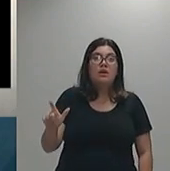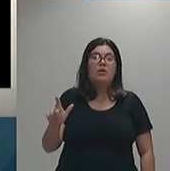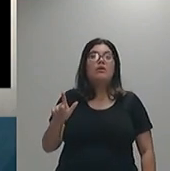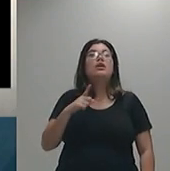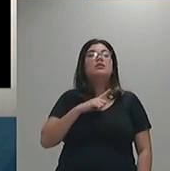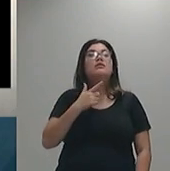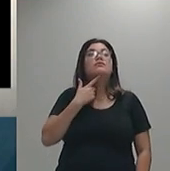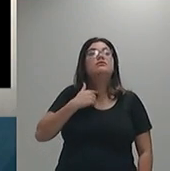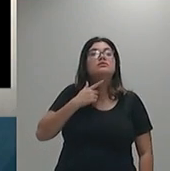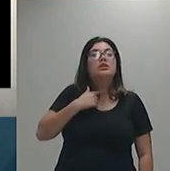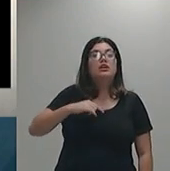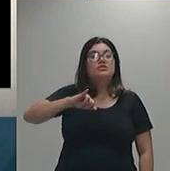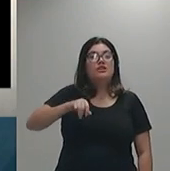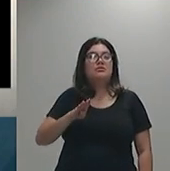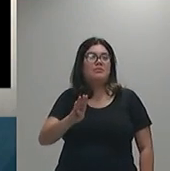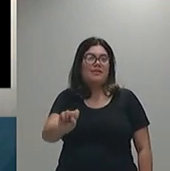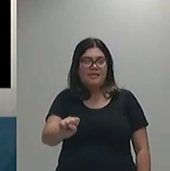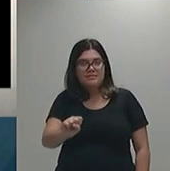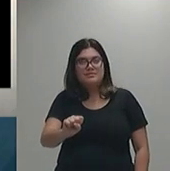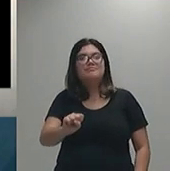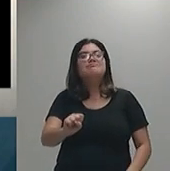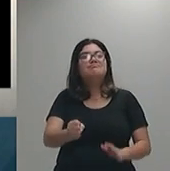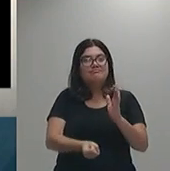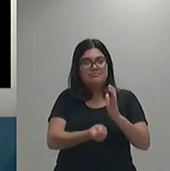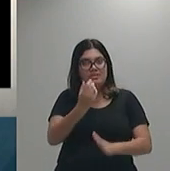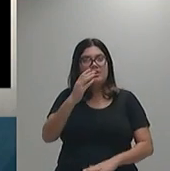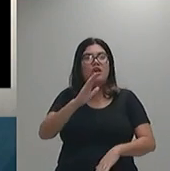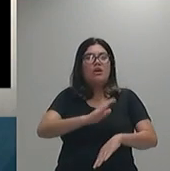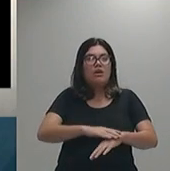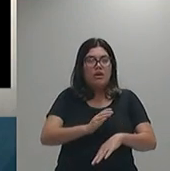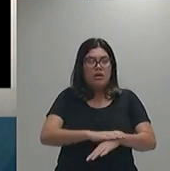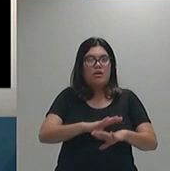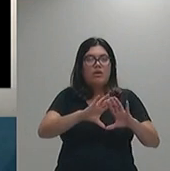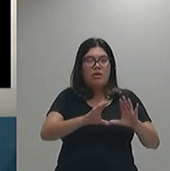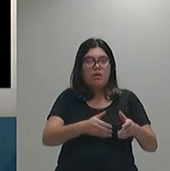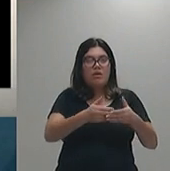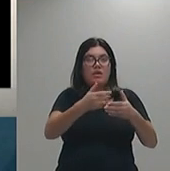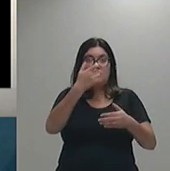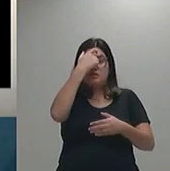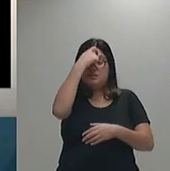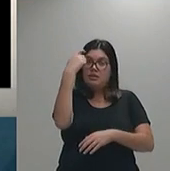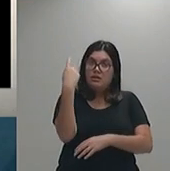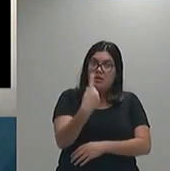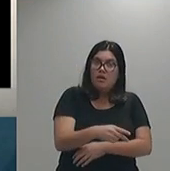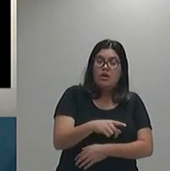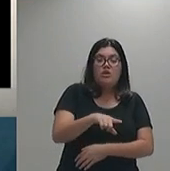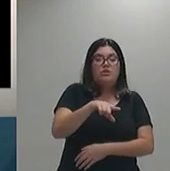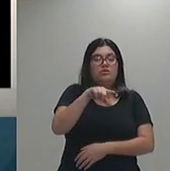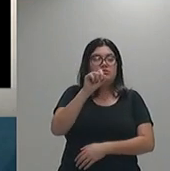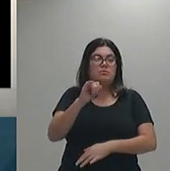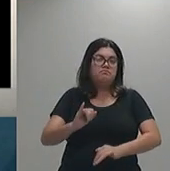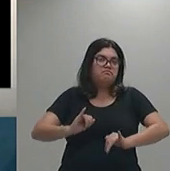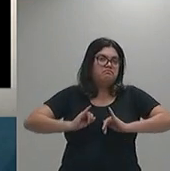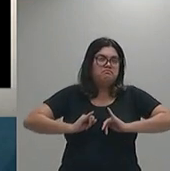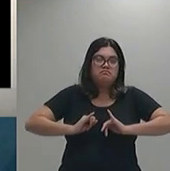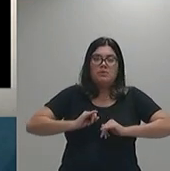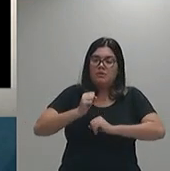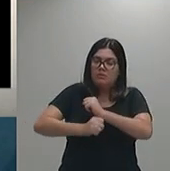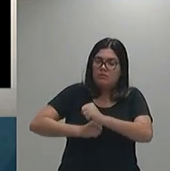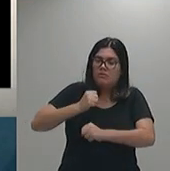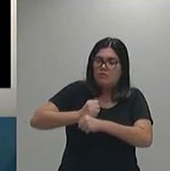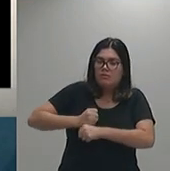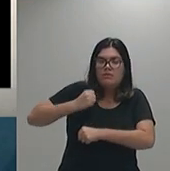a JBS constituído o tribunal paciência dela ela alta por ficar inerte anos depois um